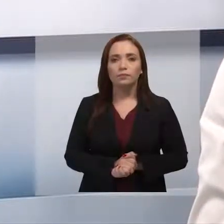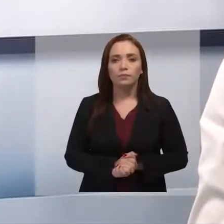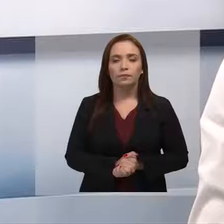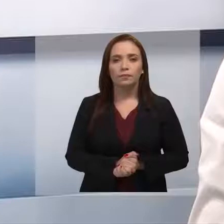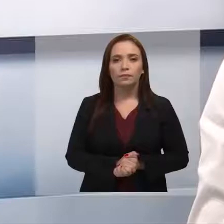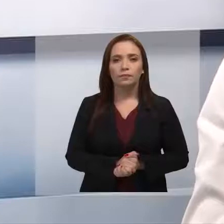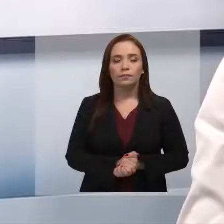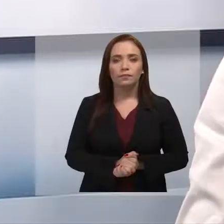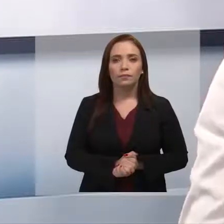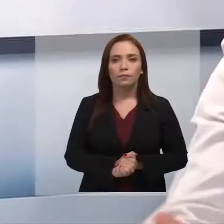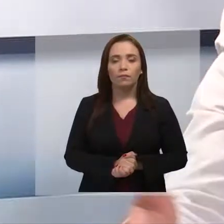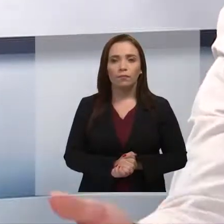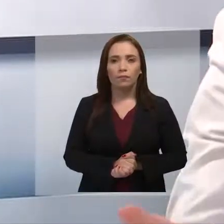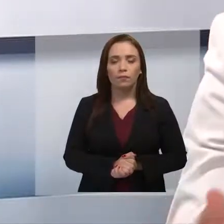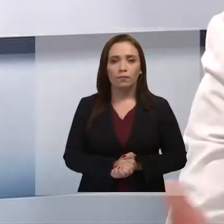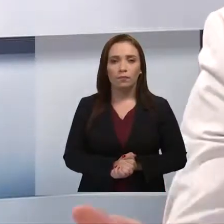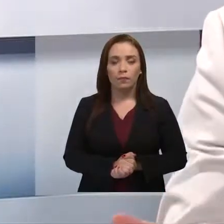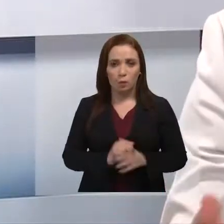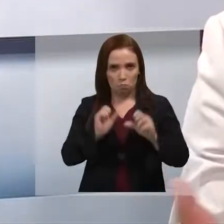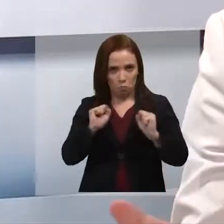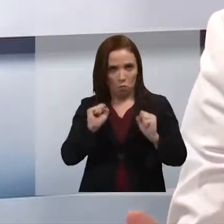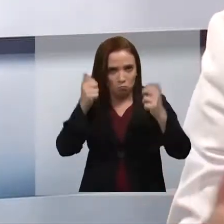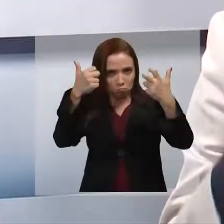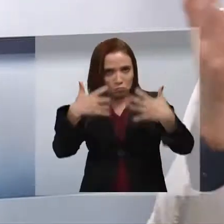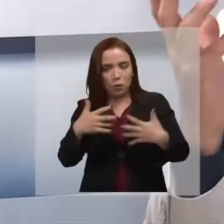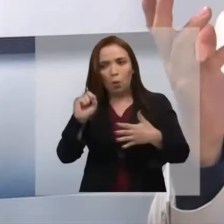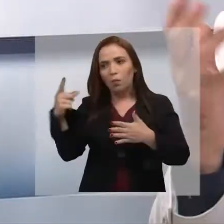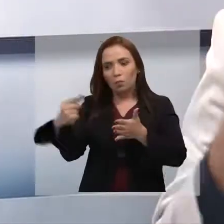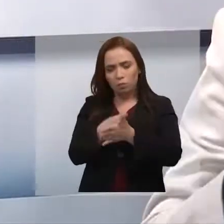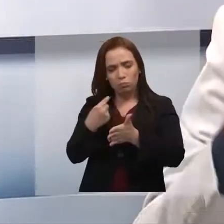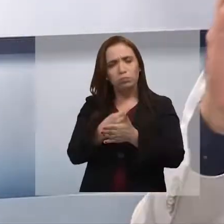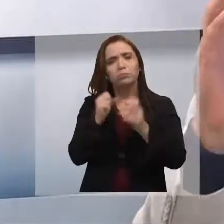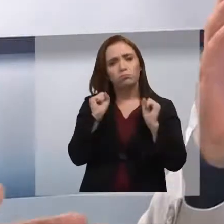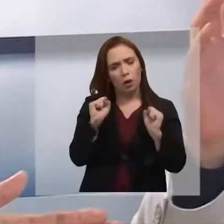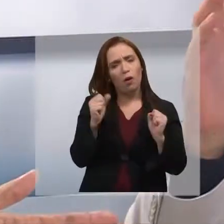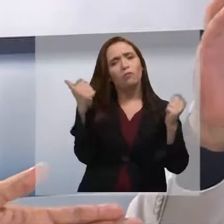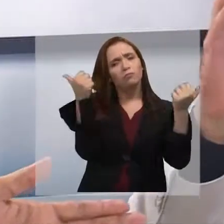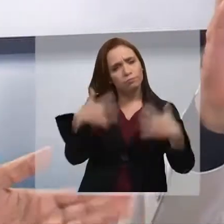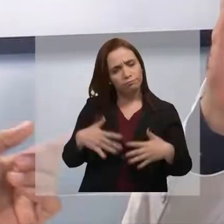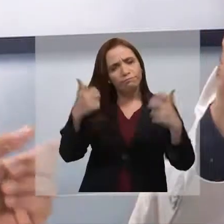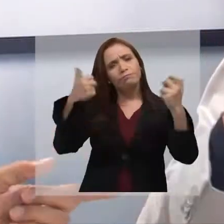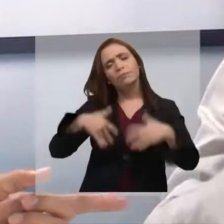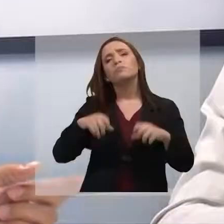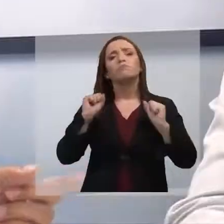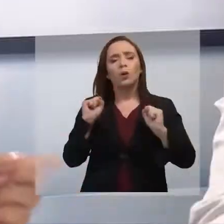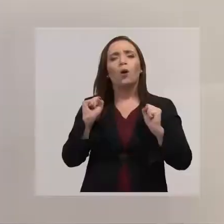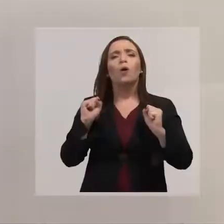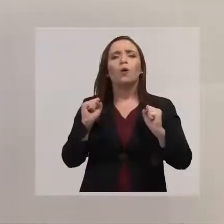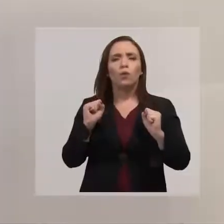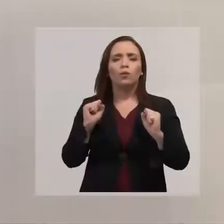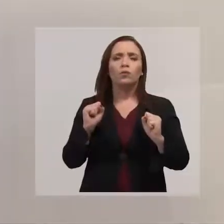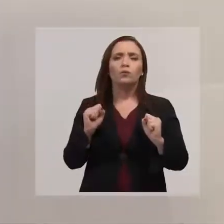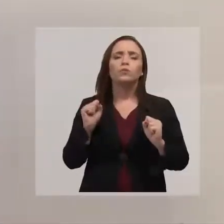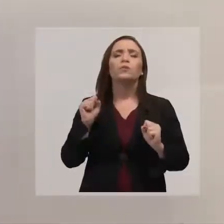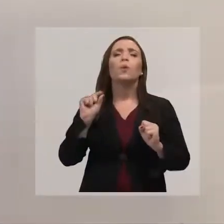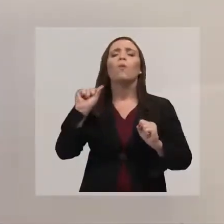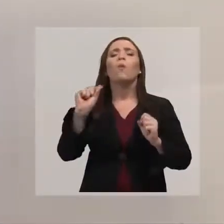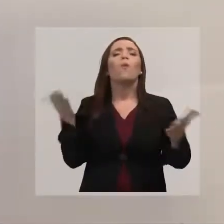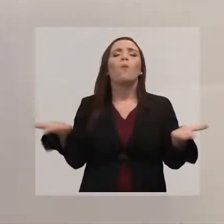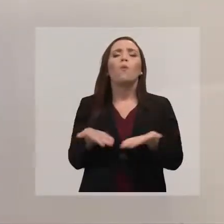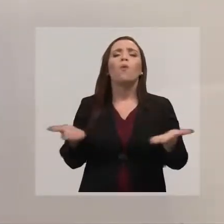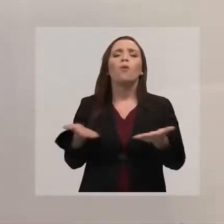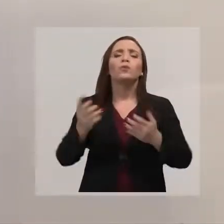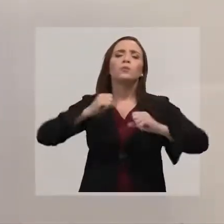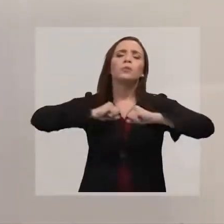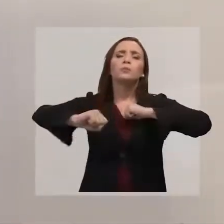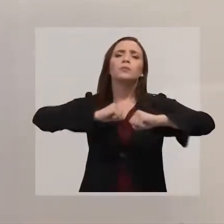E não sei se eu já posso falar alguma coisa, você vai perguntar? Já com certeza. Falar? Inclusive sobre o debate que você acabou de falar, que